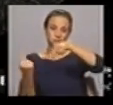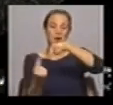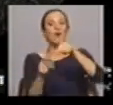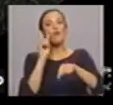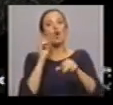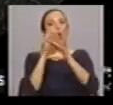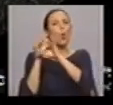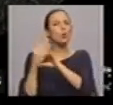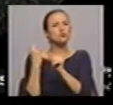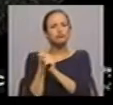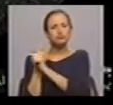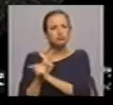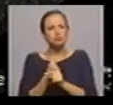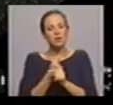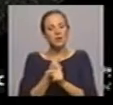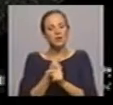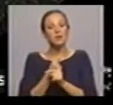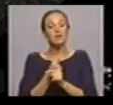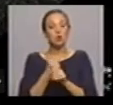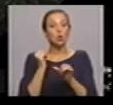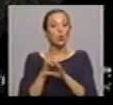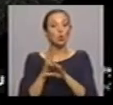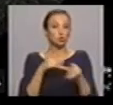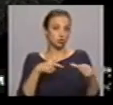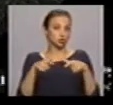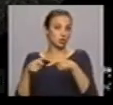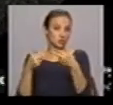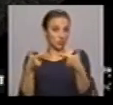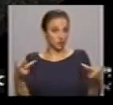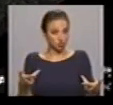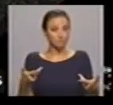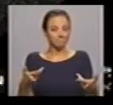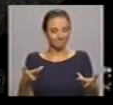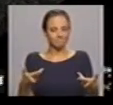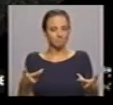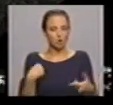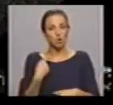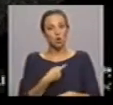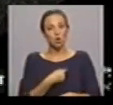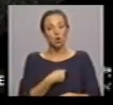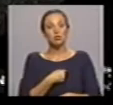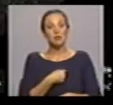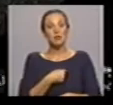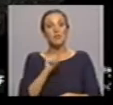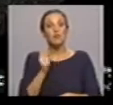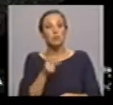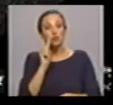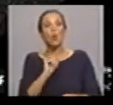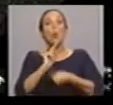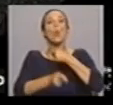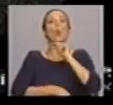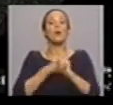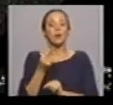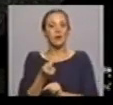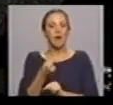de ambientes e vai encontrando também outro tipo de estrelas e órbitas de outras estrelas. E, portanto, nós temos que considerar que